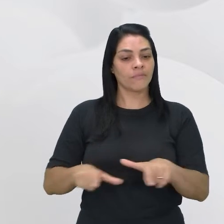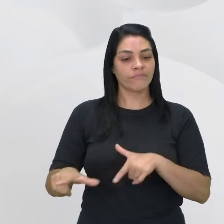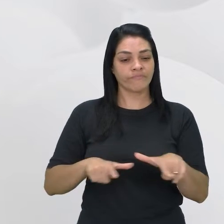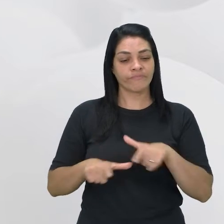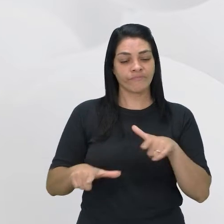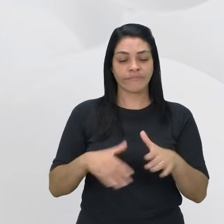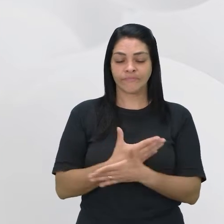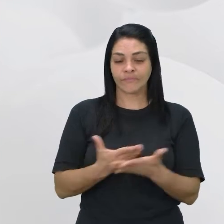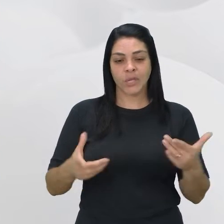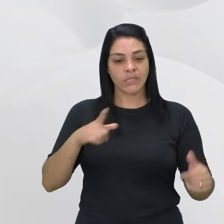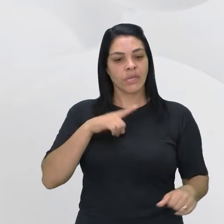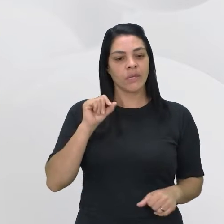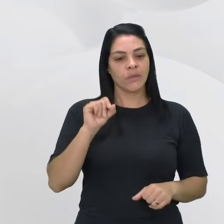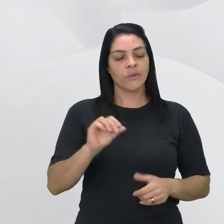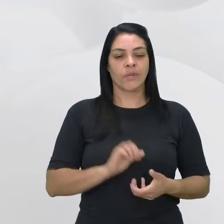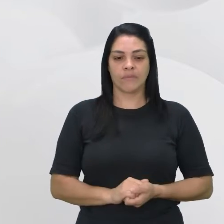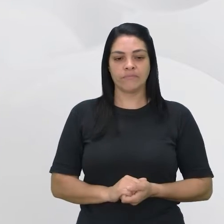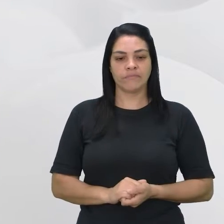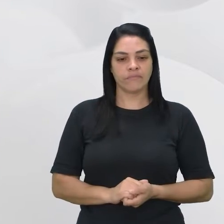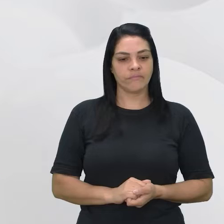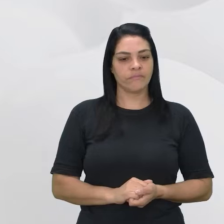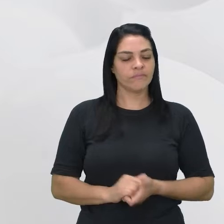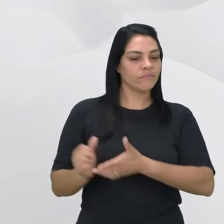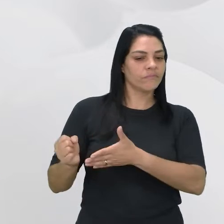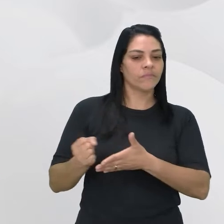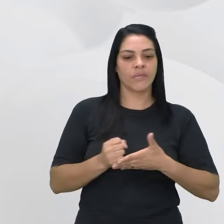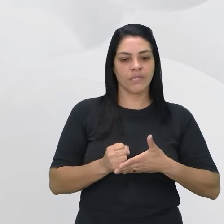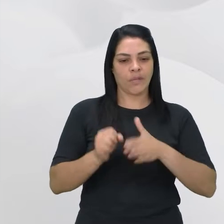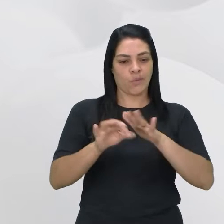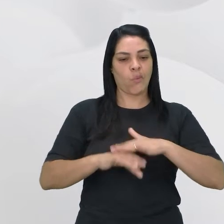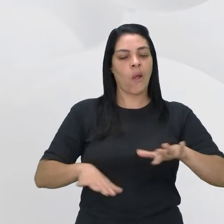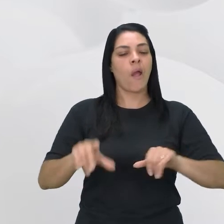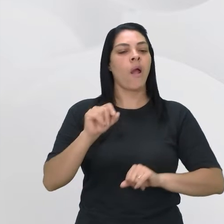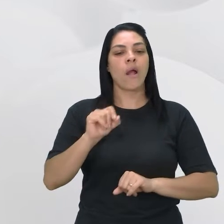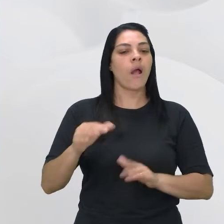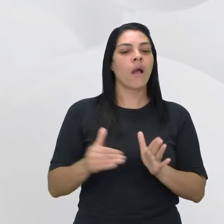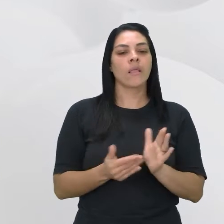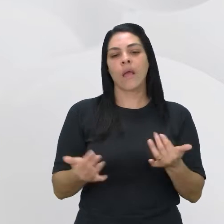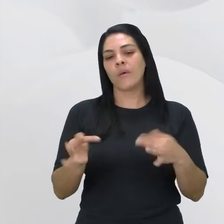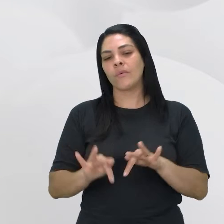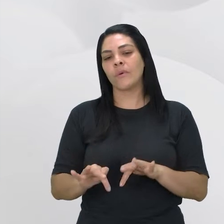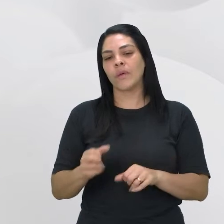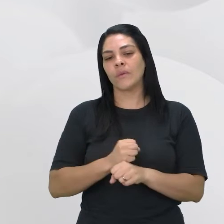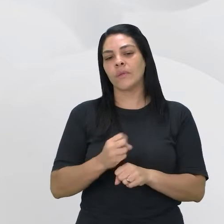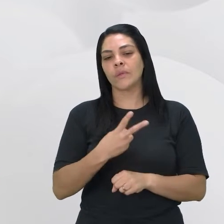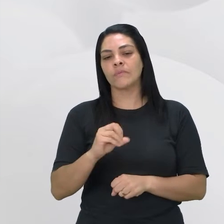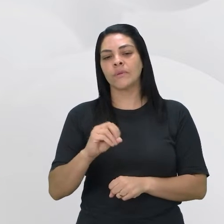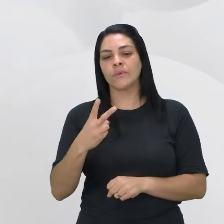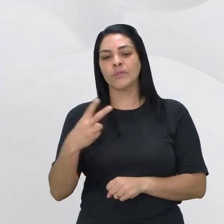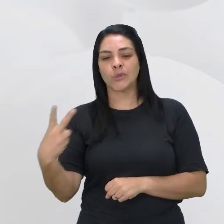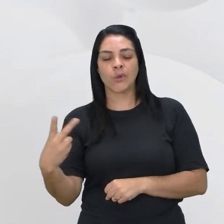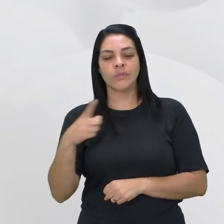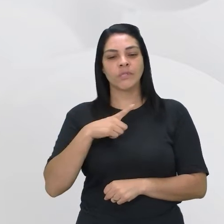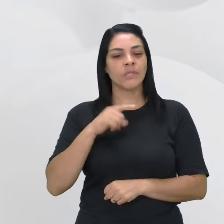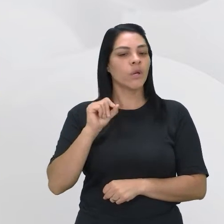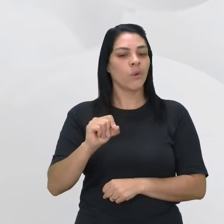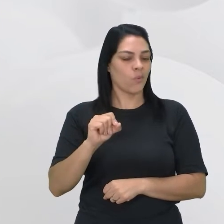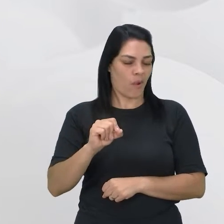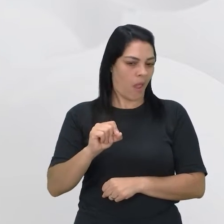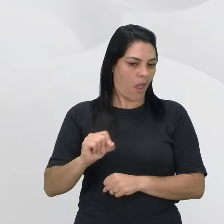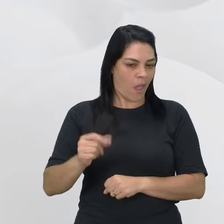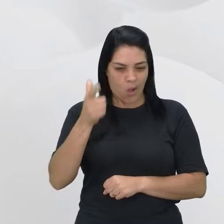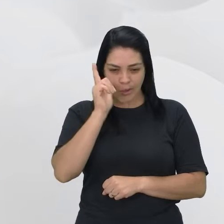a gente, só para trazer uma dimensão, até o fim de 2022, a gente já tinha aí,